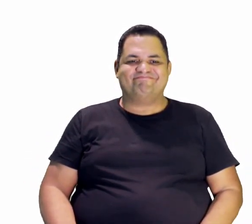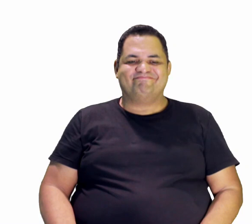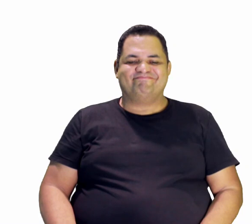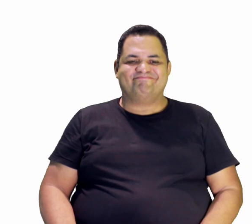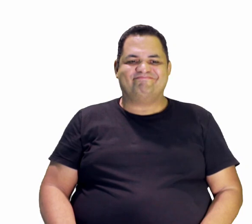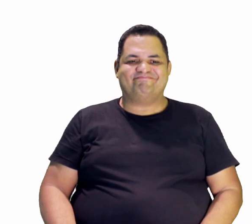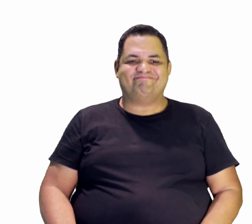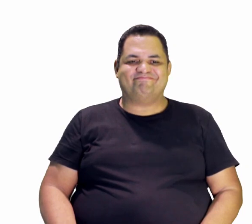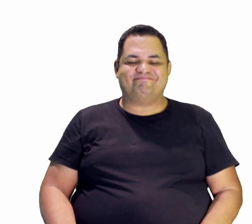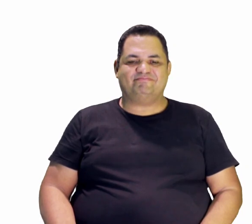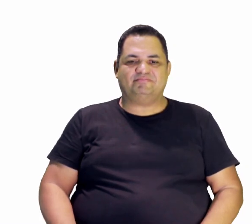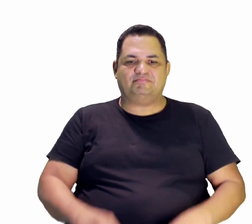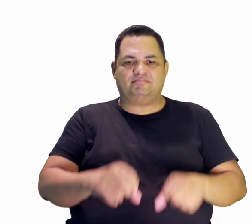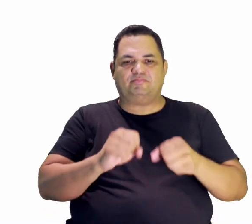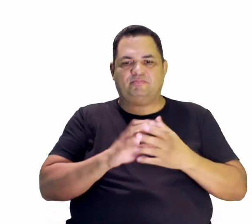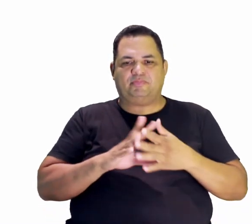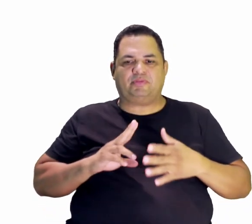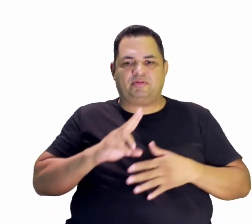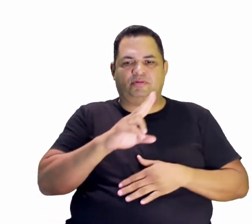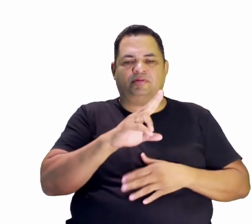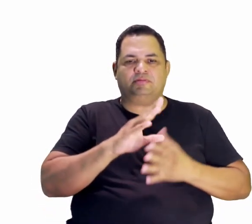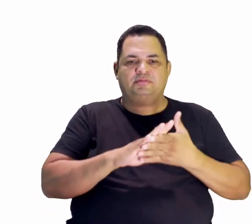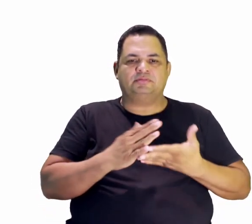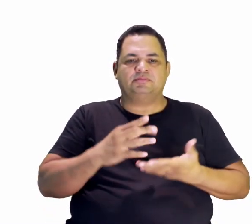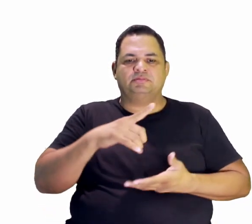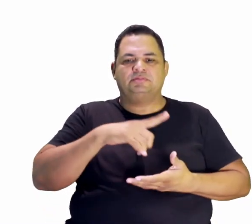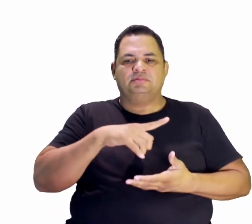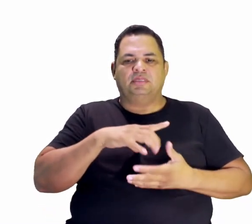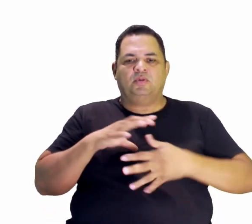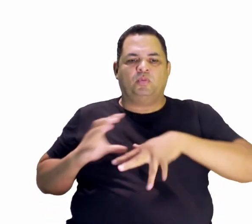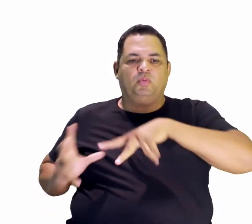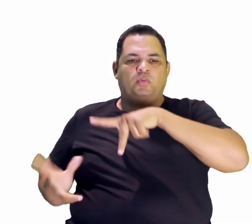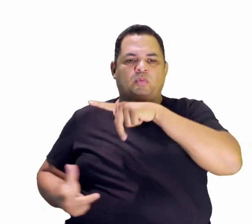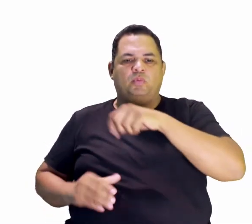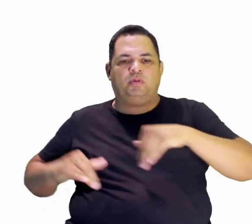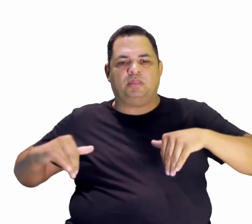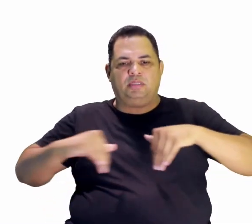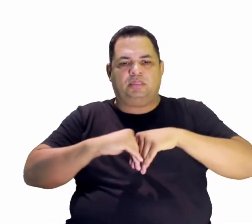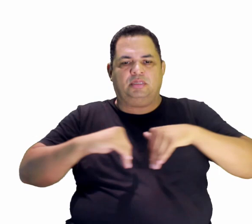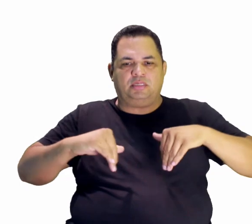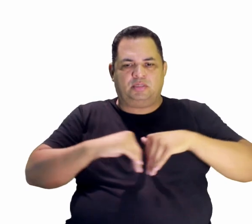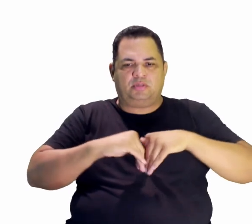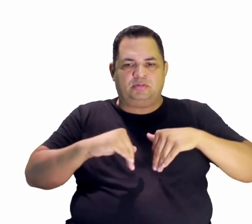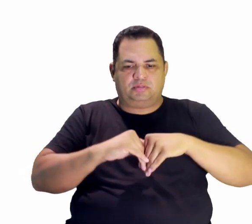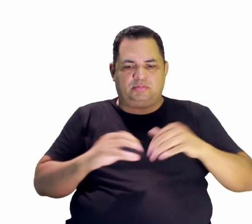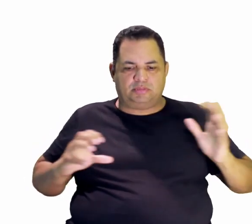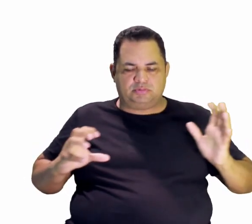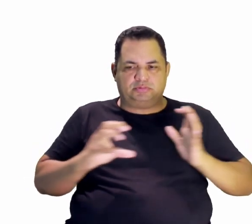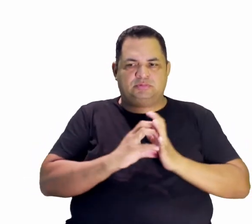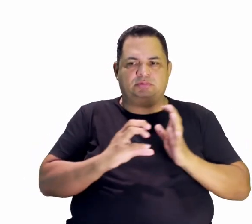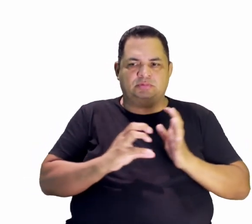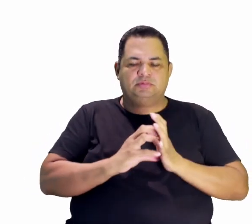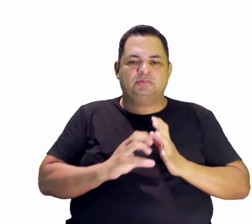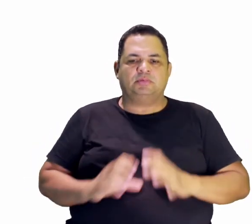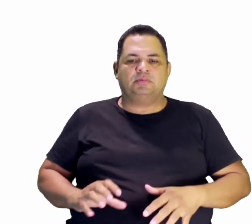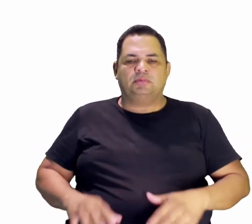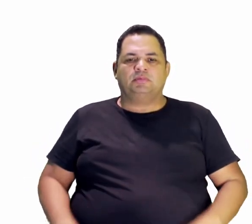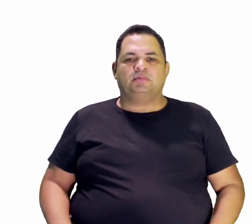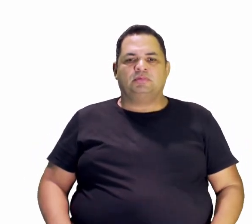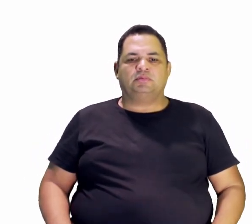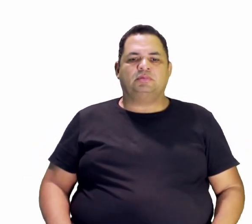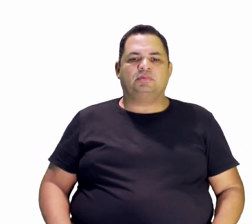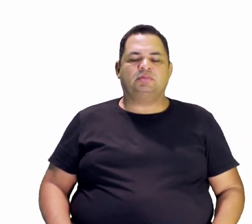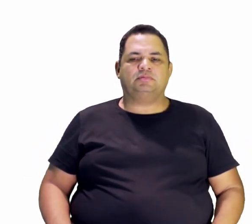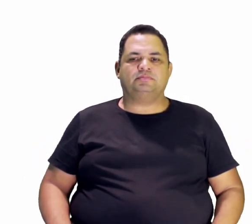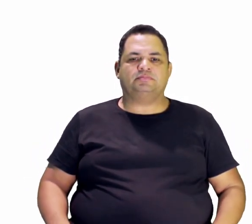Então, a força-peso, né, essa intensidade da força com que a Terra atrai os corpos para o seu centro. E você vê aqui